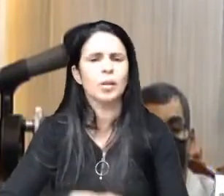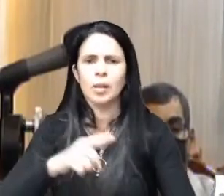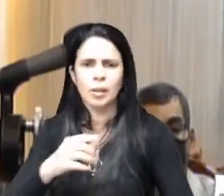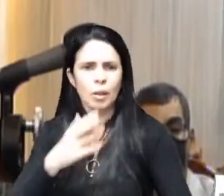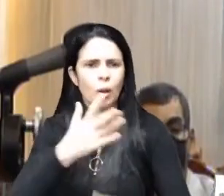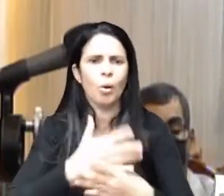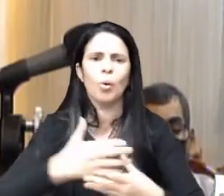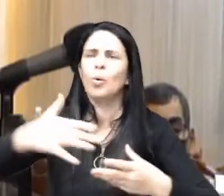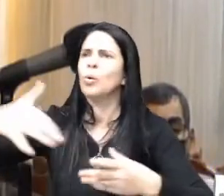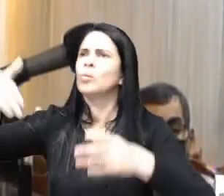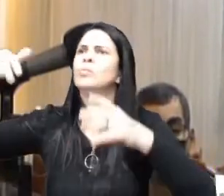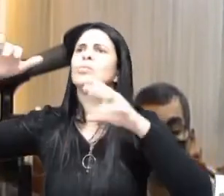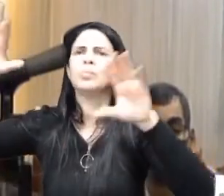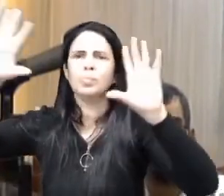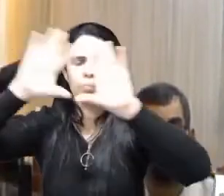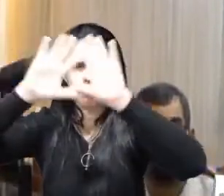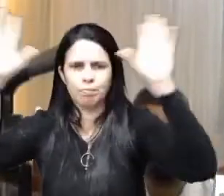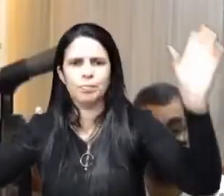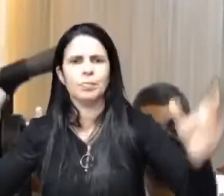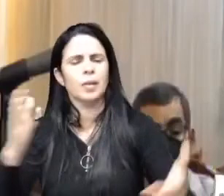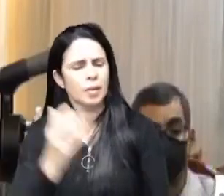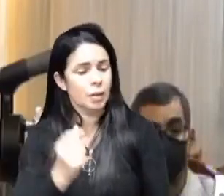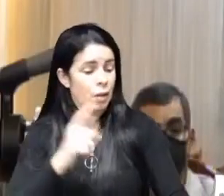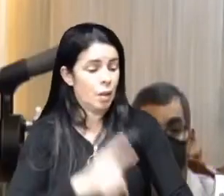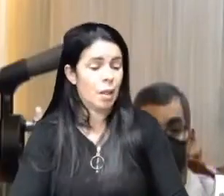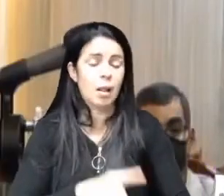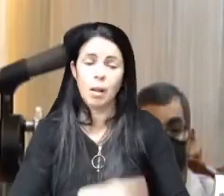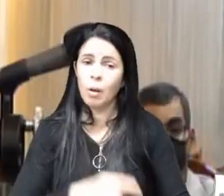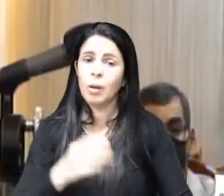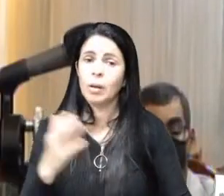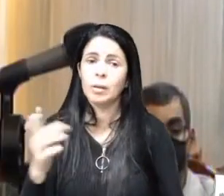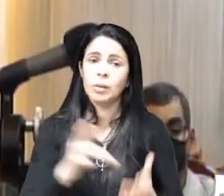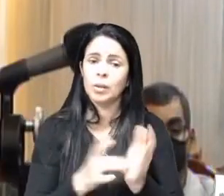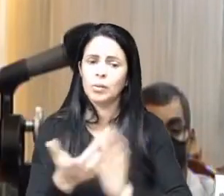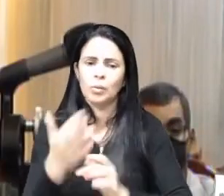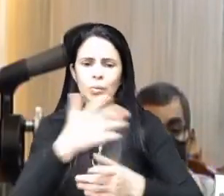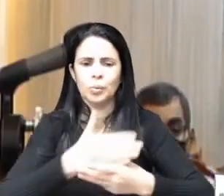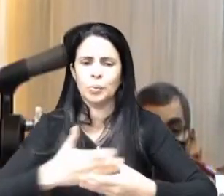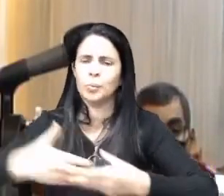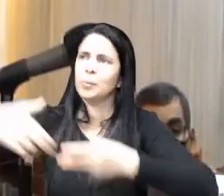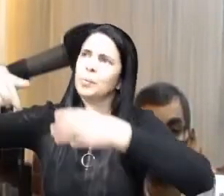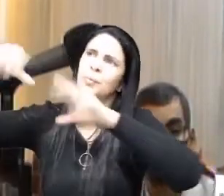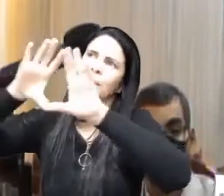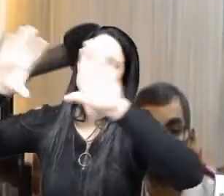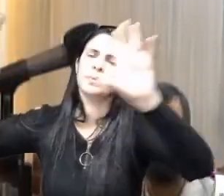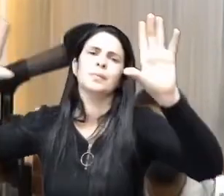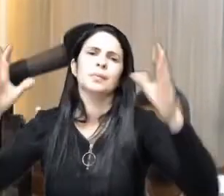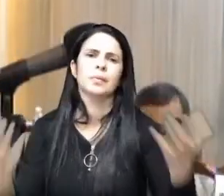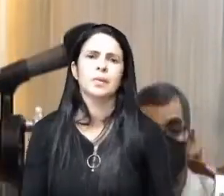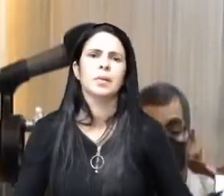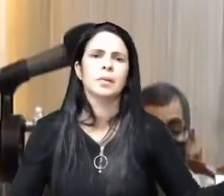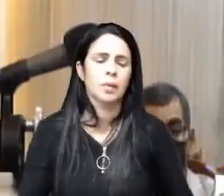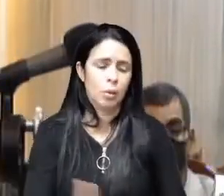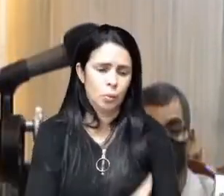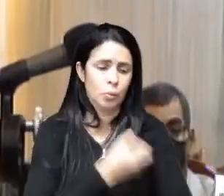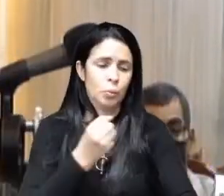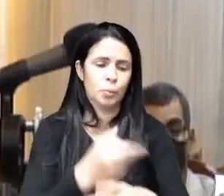chegando a hora de recolher os frutos. Está chegando a hora que Jesus vem buscar, aleluia, a sua